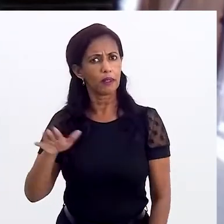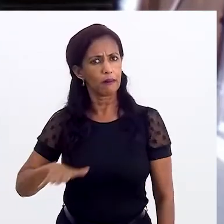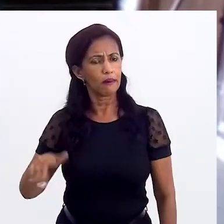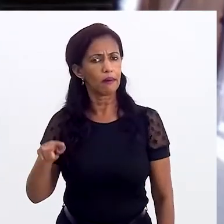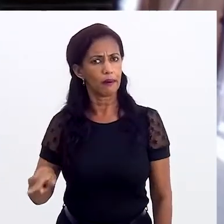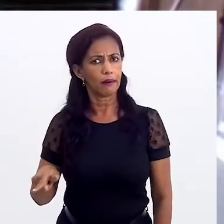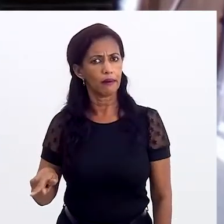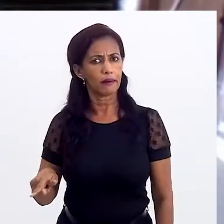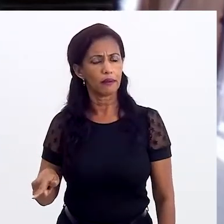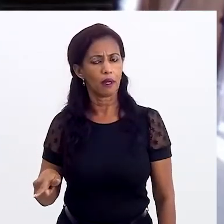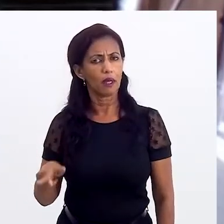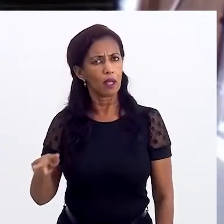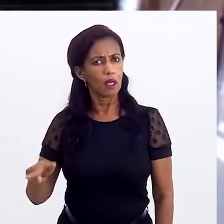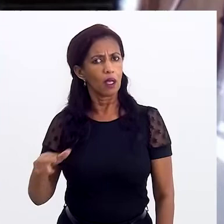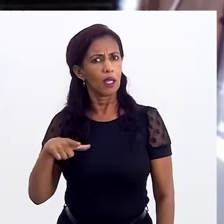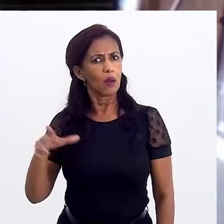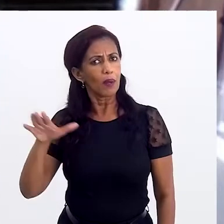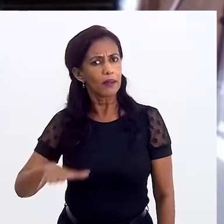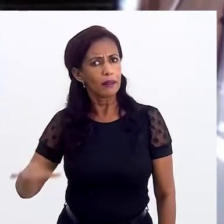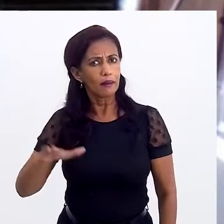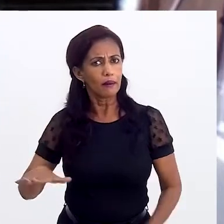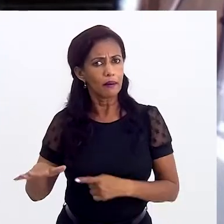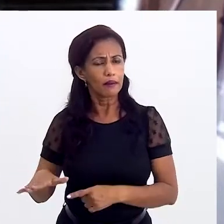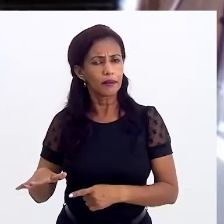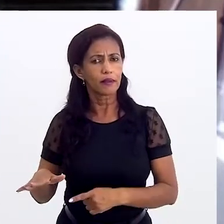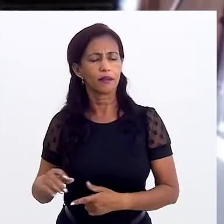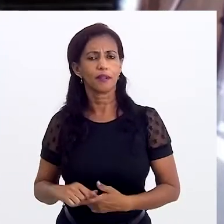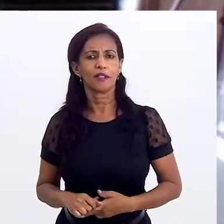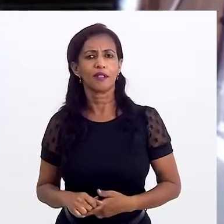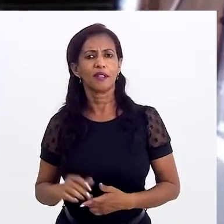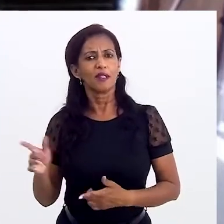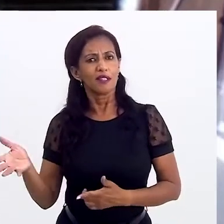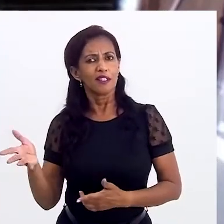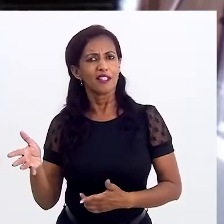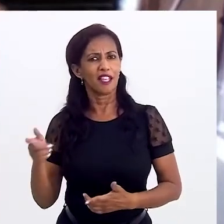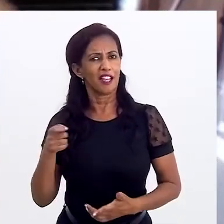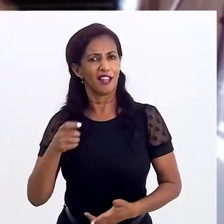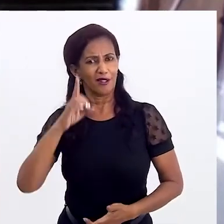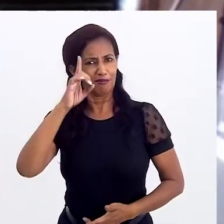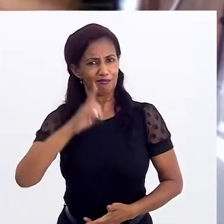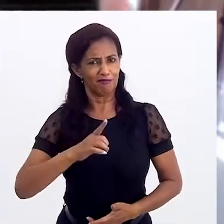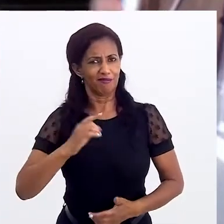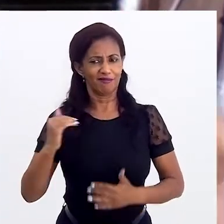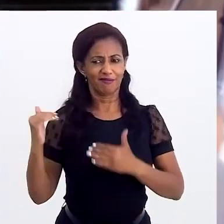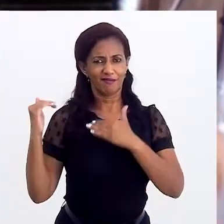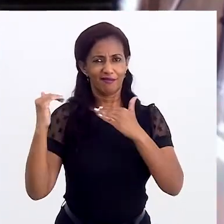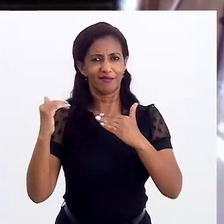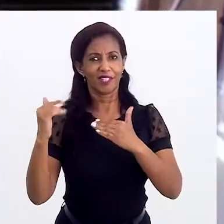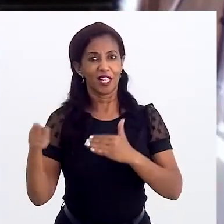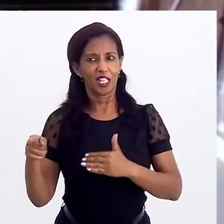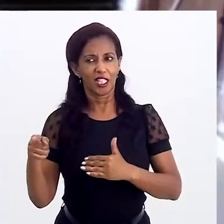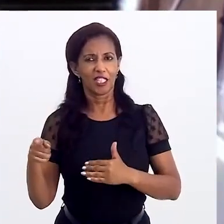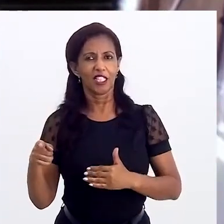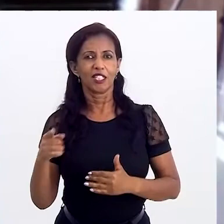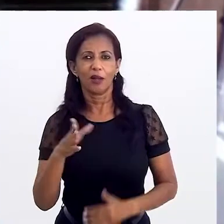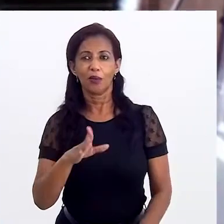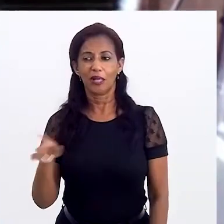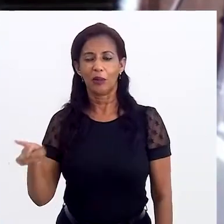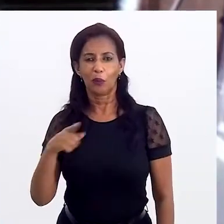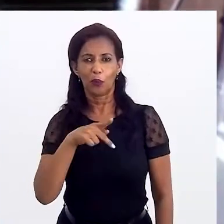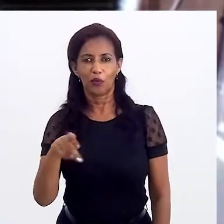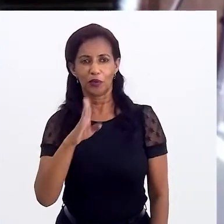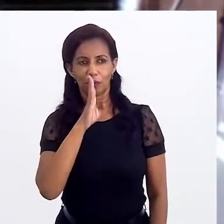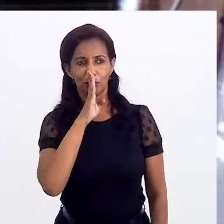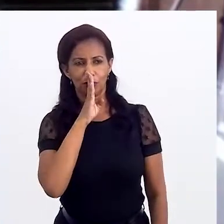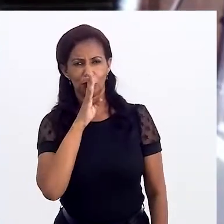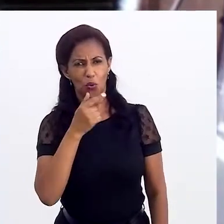respeitar também o ritmo dele, é uma criança. E ela era uma autoridade em educação, então o cara só teve que